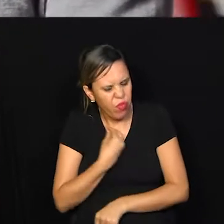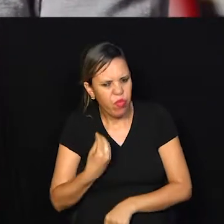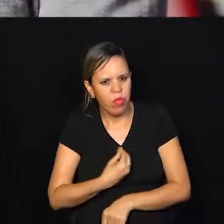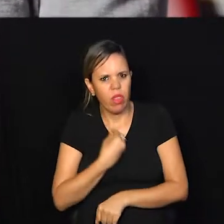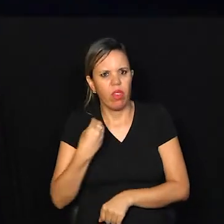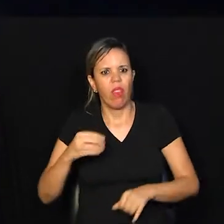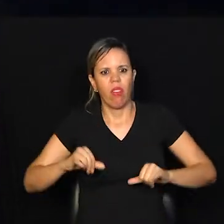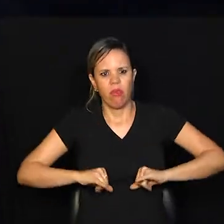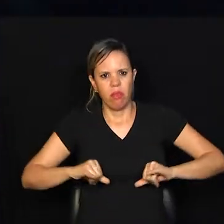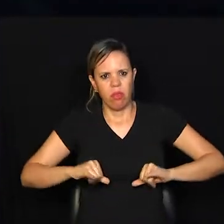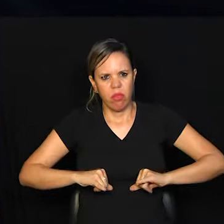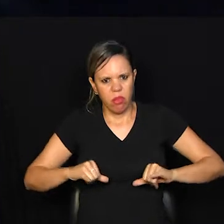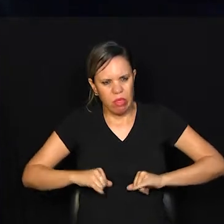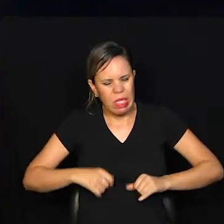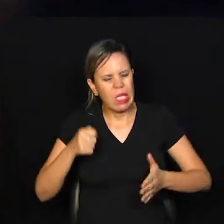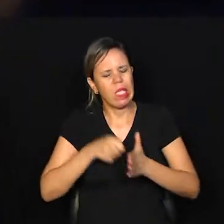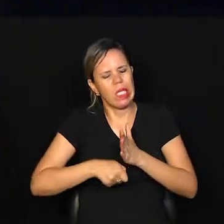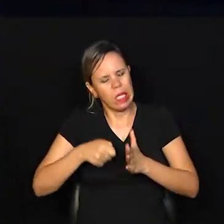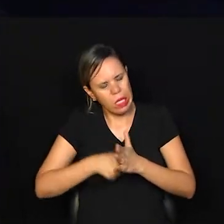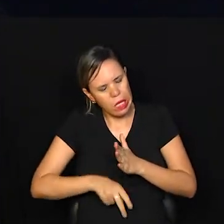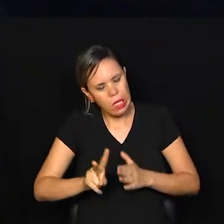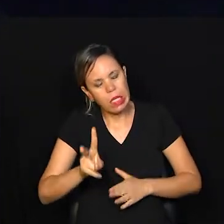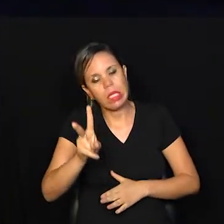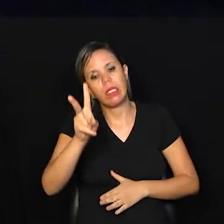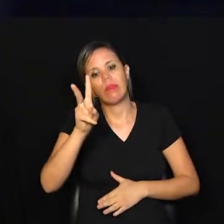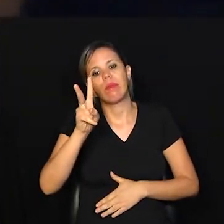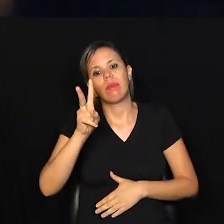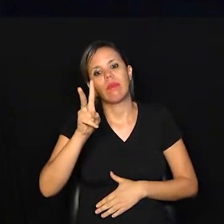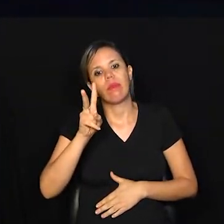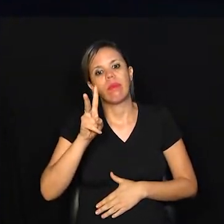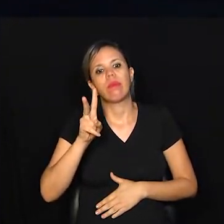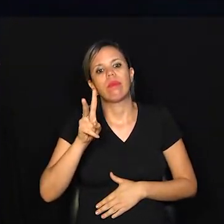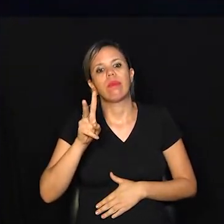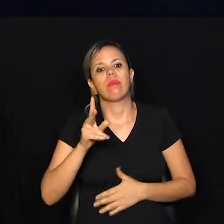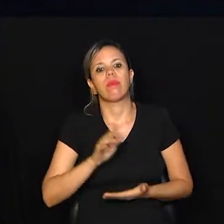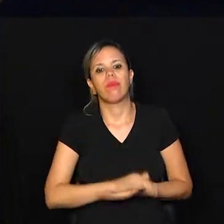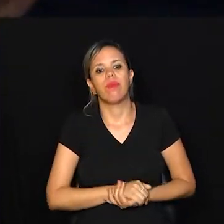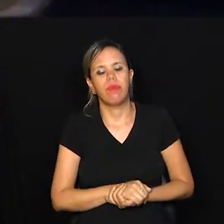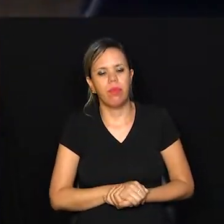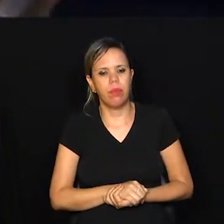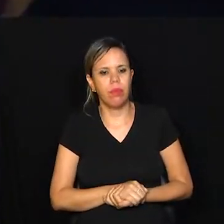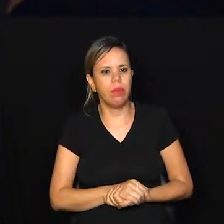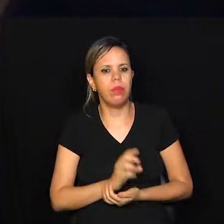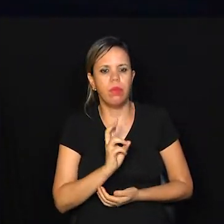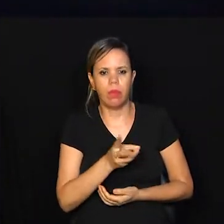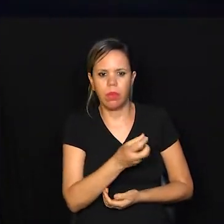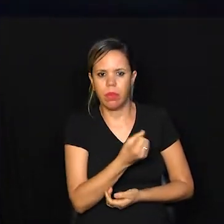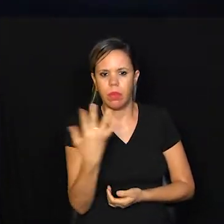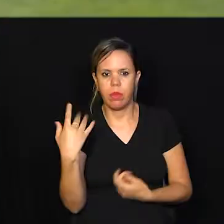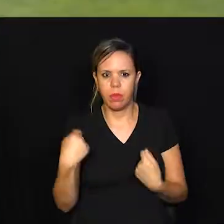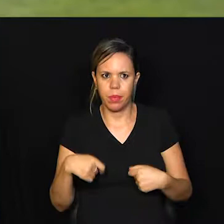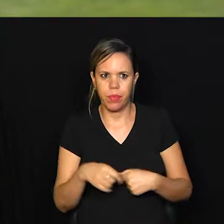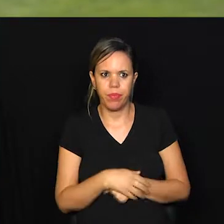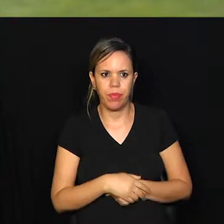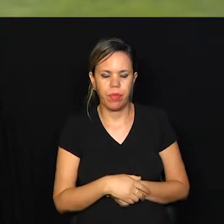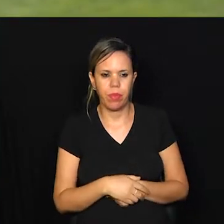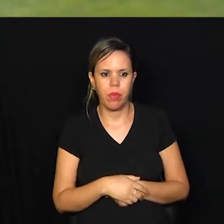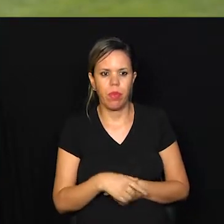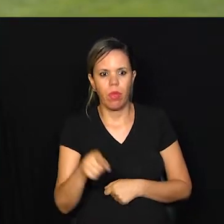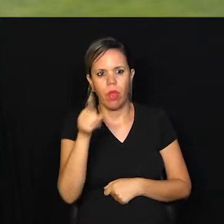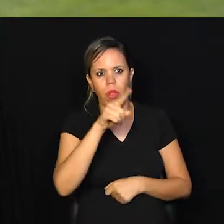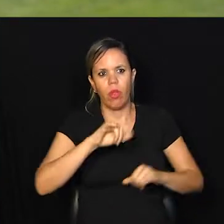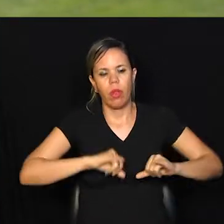cair, levantar e continuar. Cair, levantar e continuar. Cair, levantar e continuar. Quantas vezes for necessário. Aí